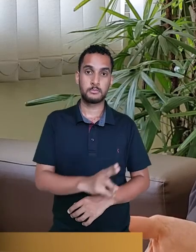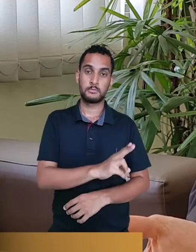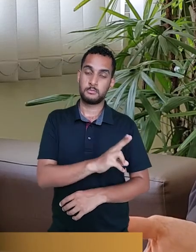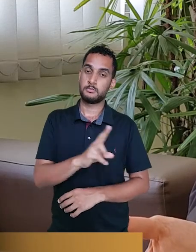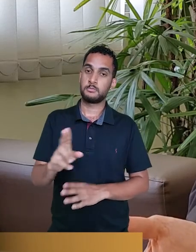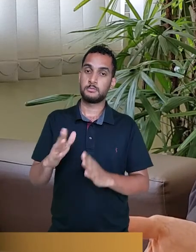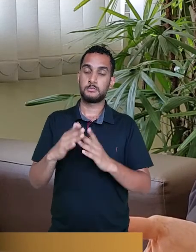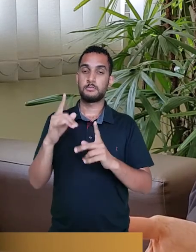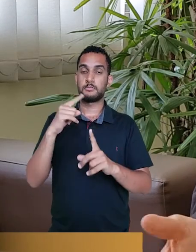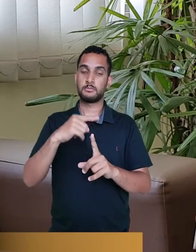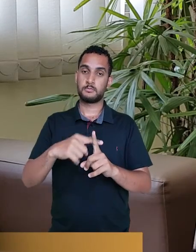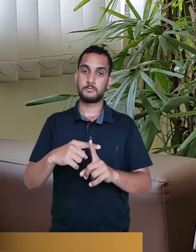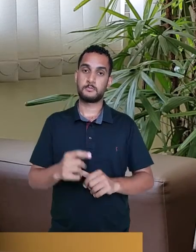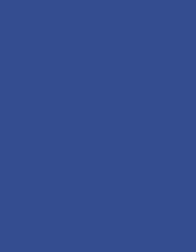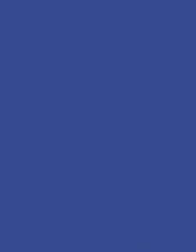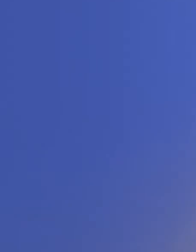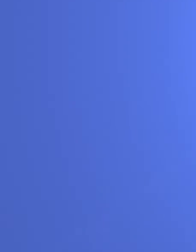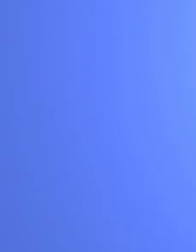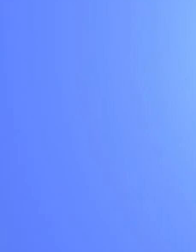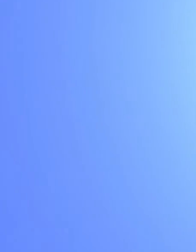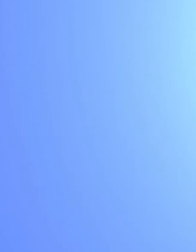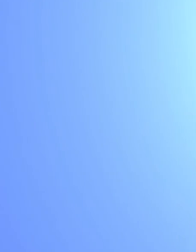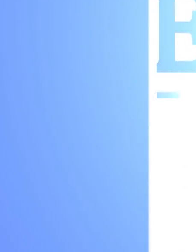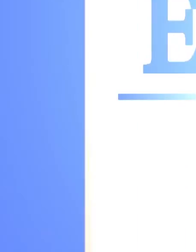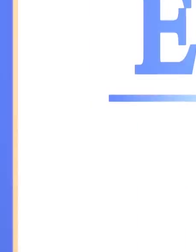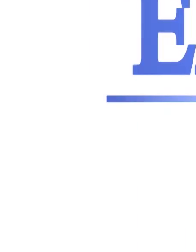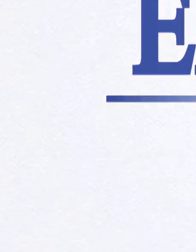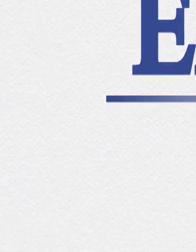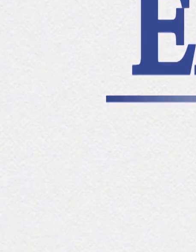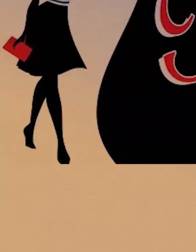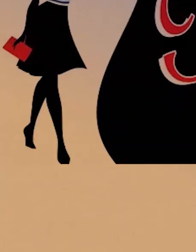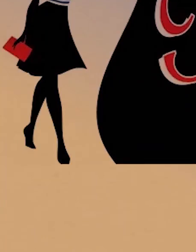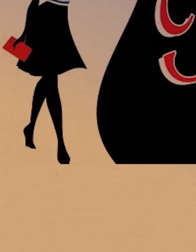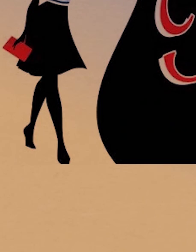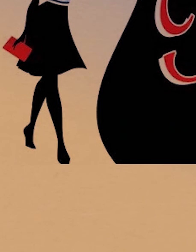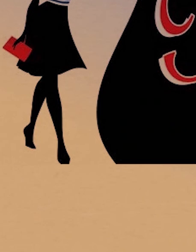os presbíteros da igreja. Programa